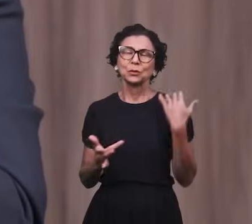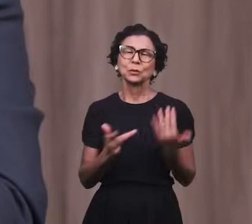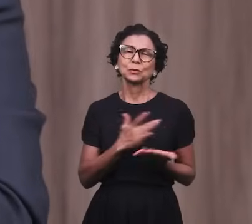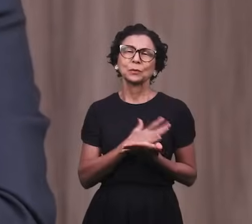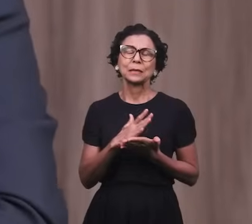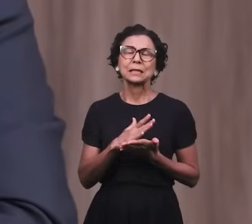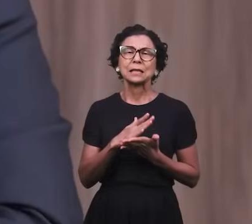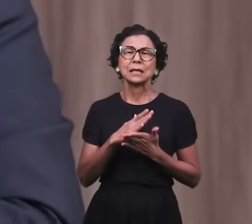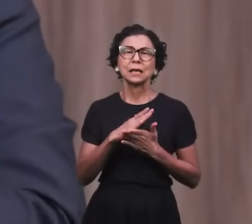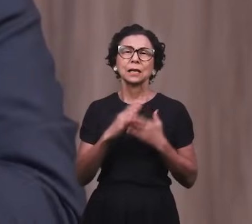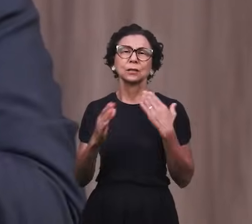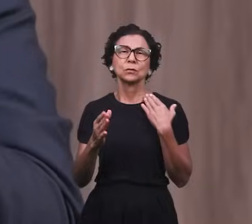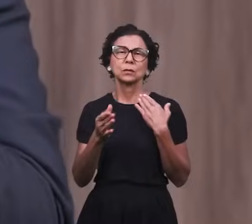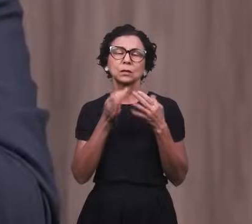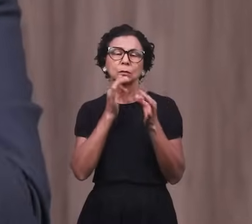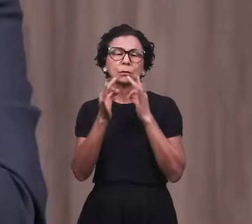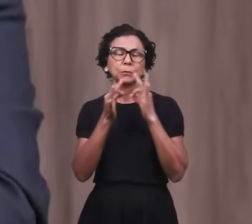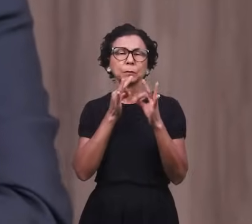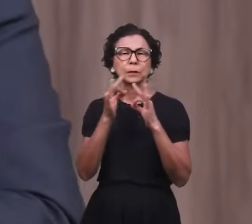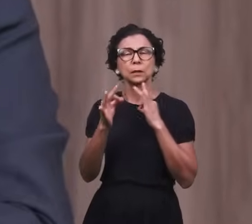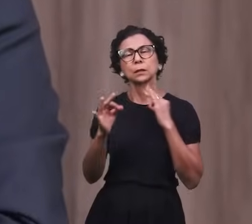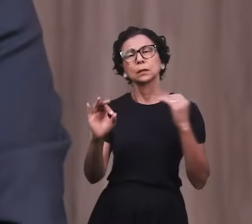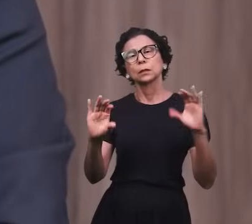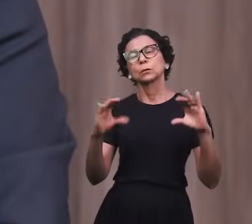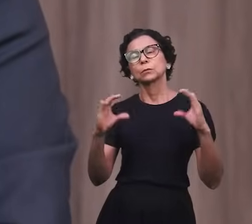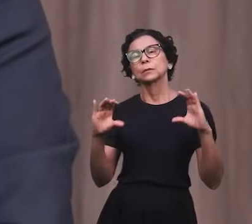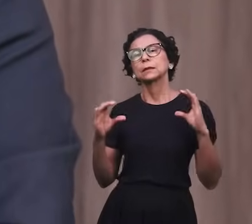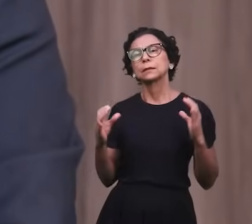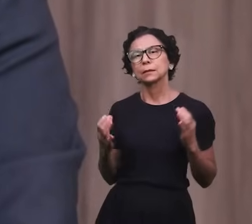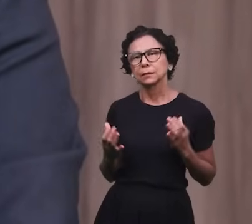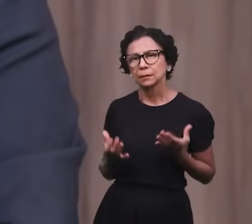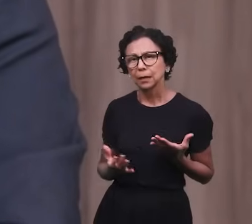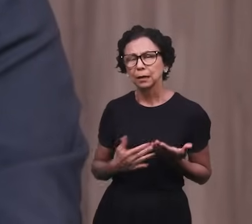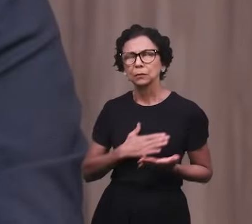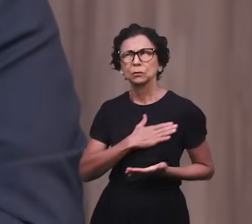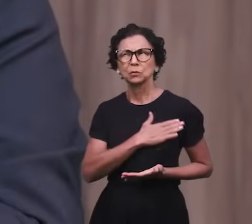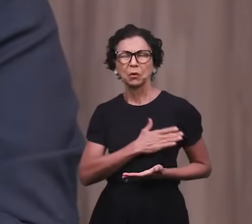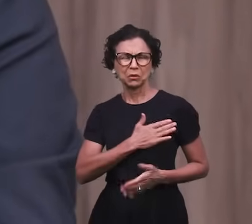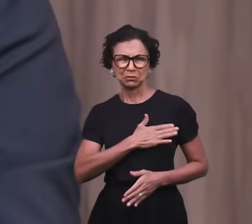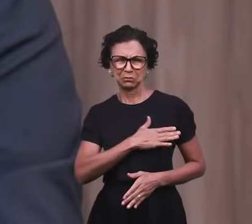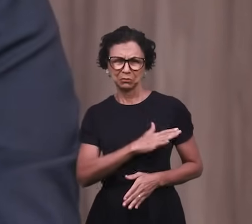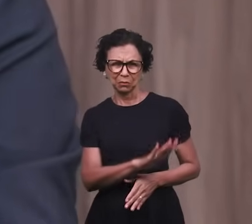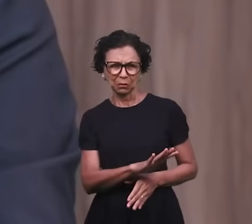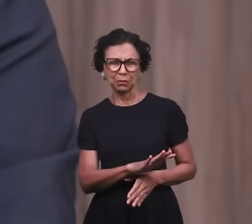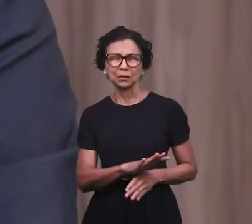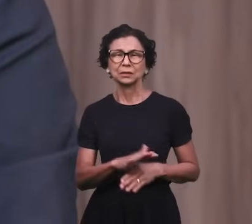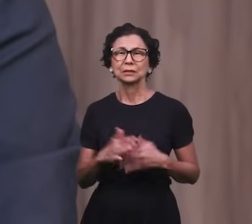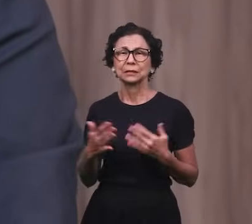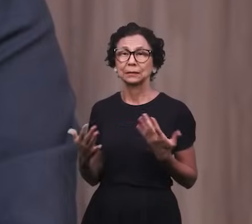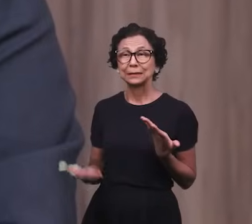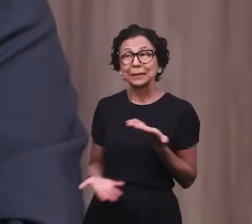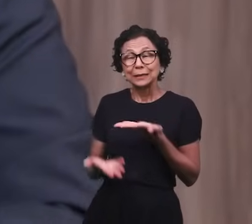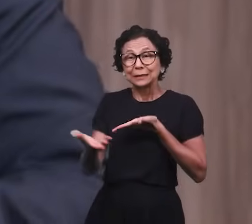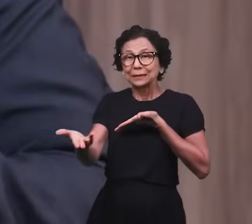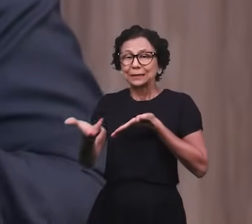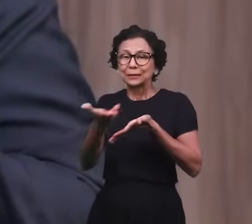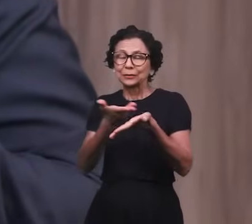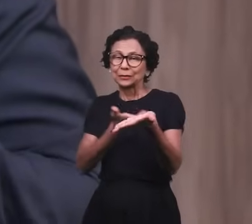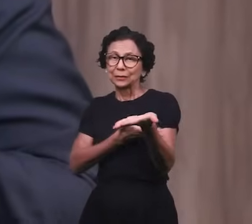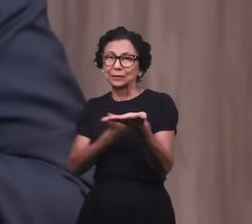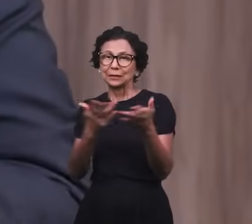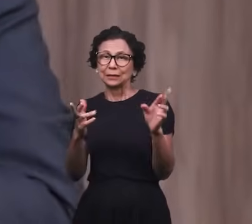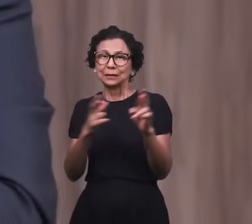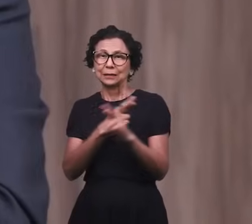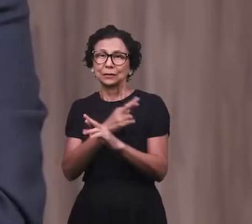O que não gosta, suas opiniões, seus comentários, enfim, essa interatividade e produção